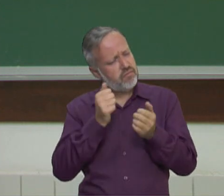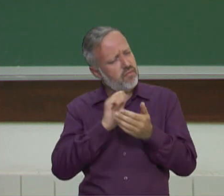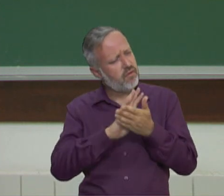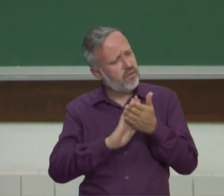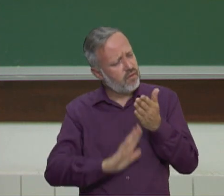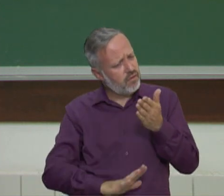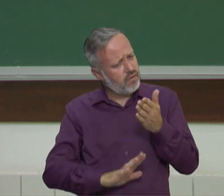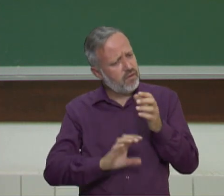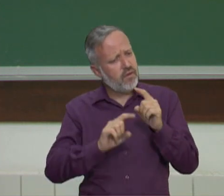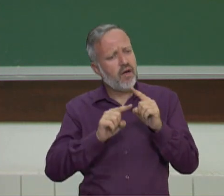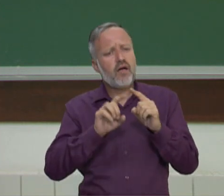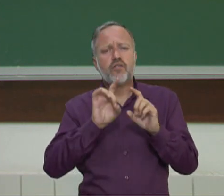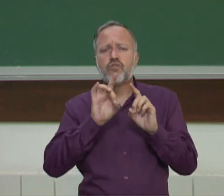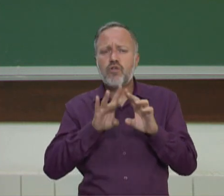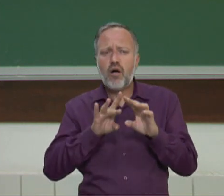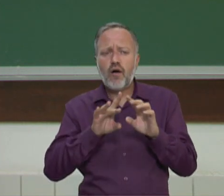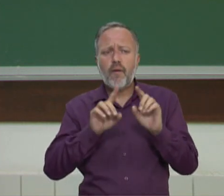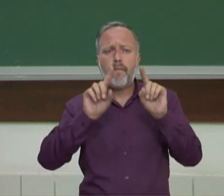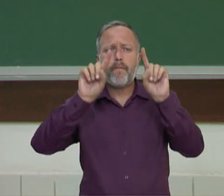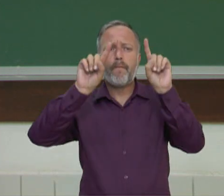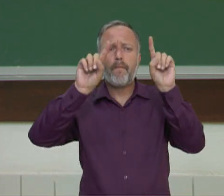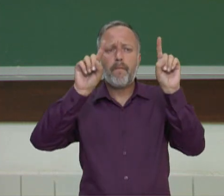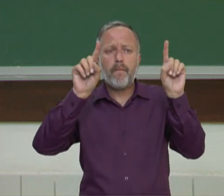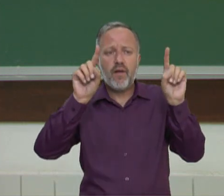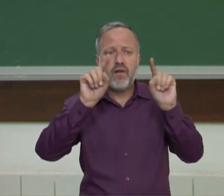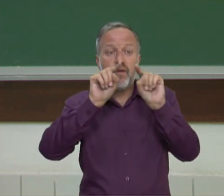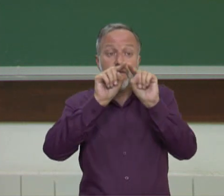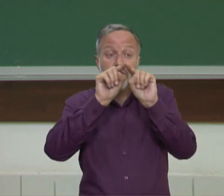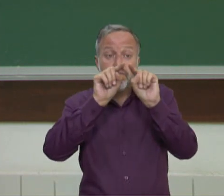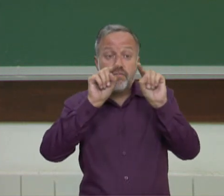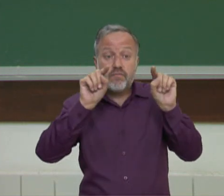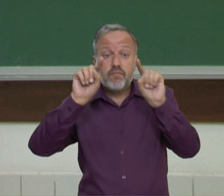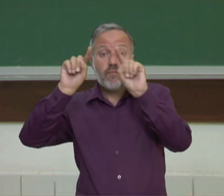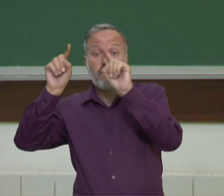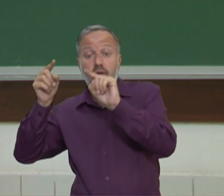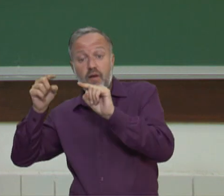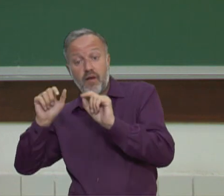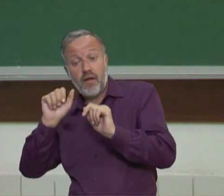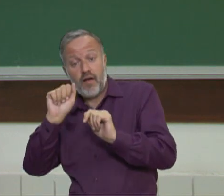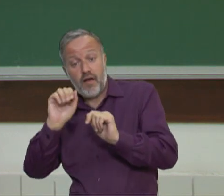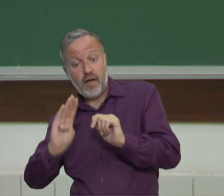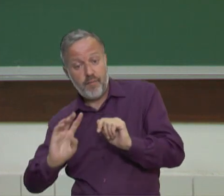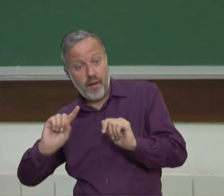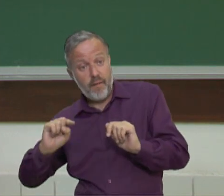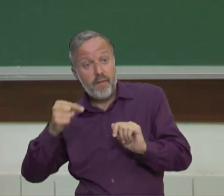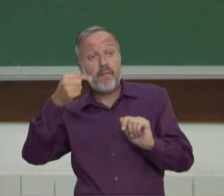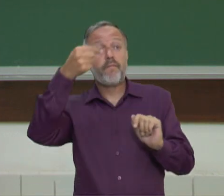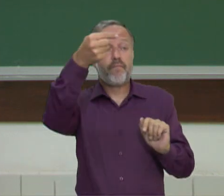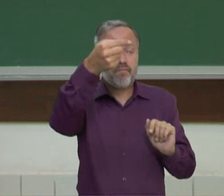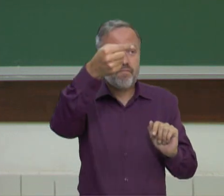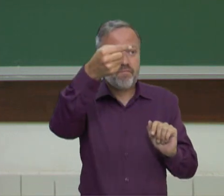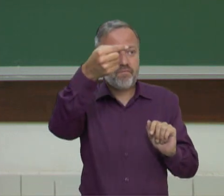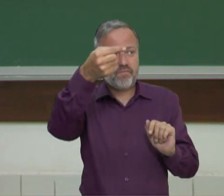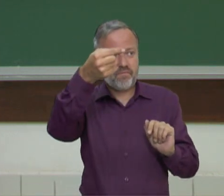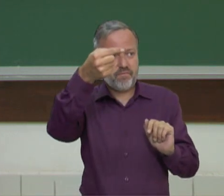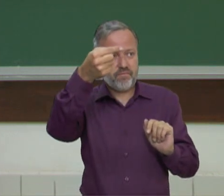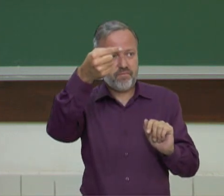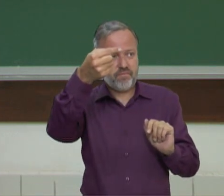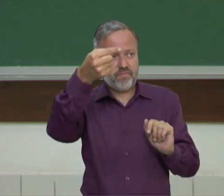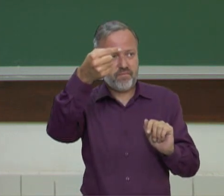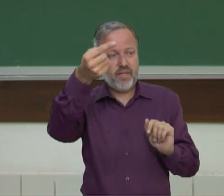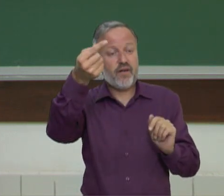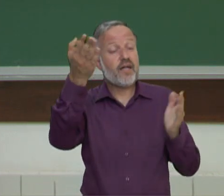preencher a lacuna e agora as 3 questões que nós teremos aqui serão na forma interrogativa,